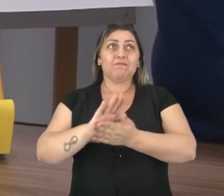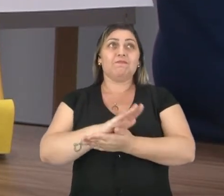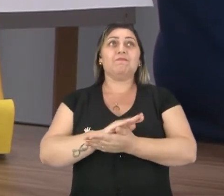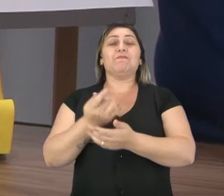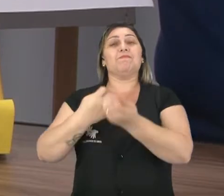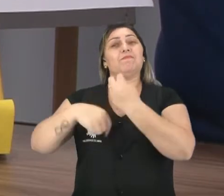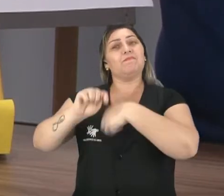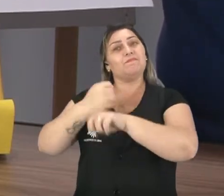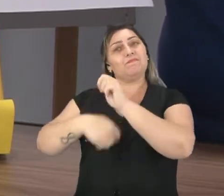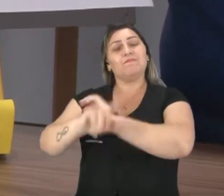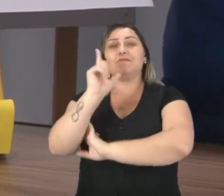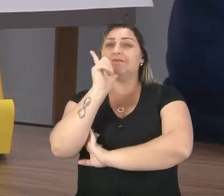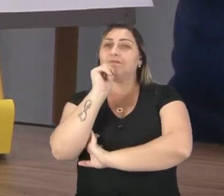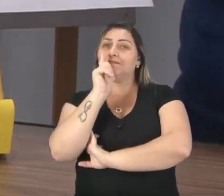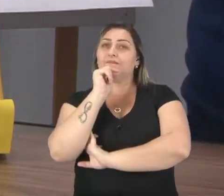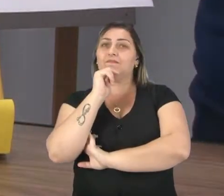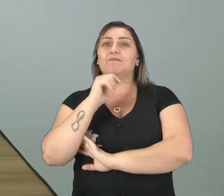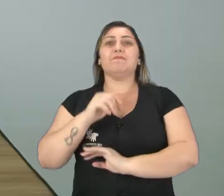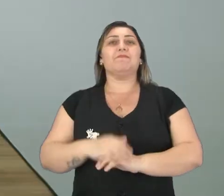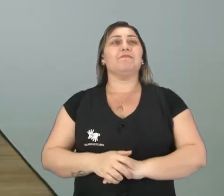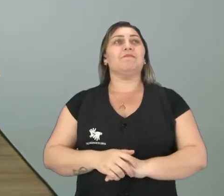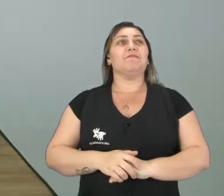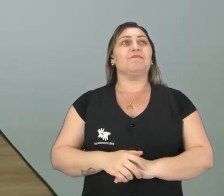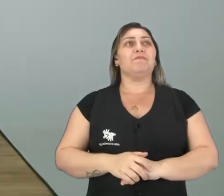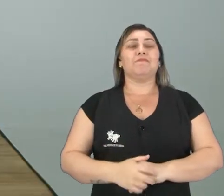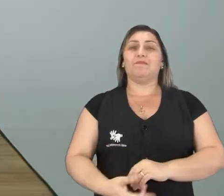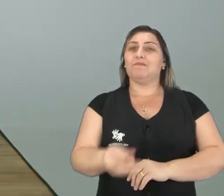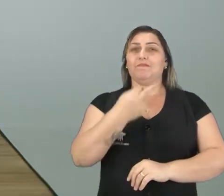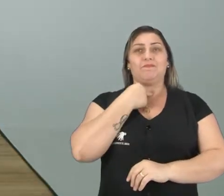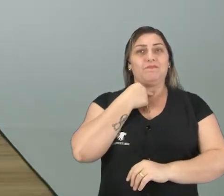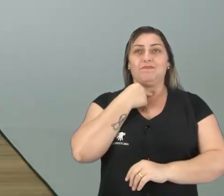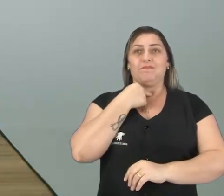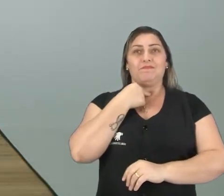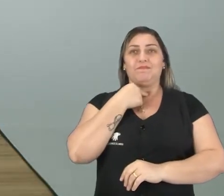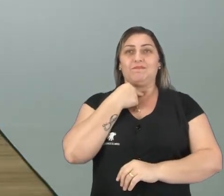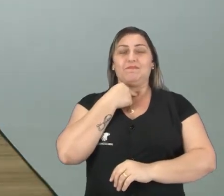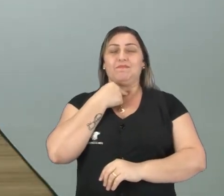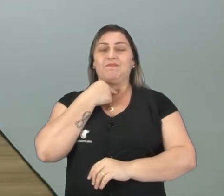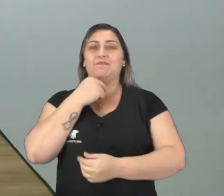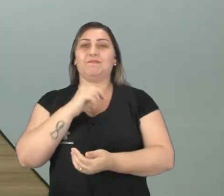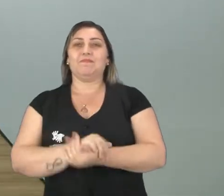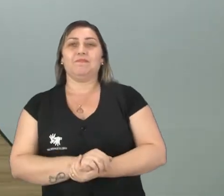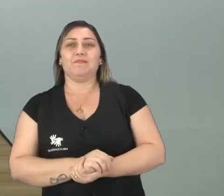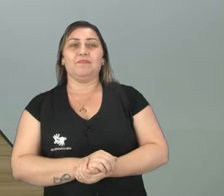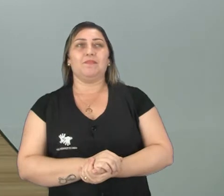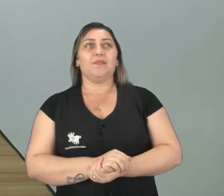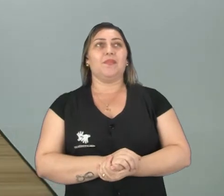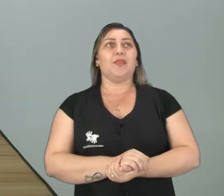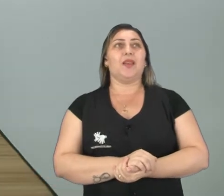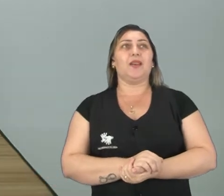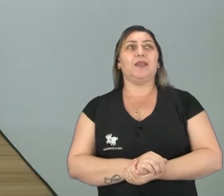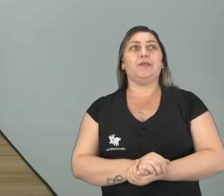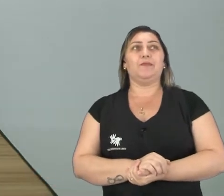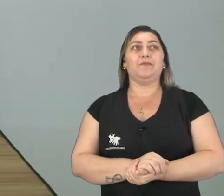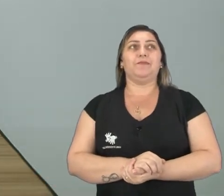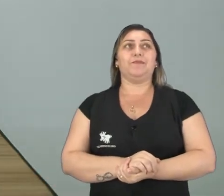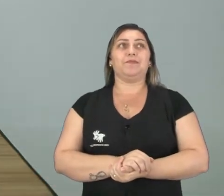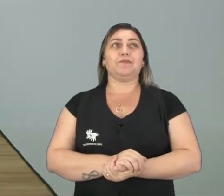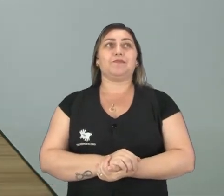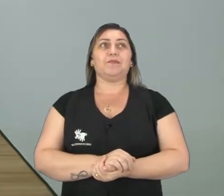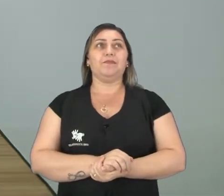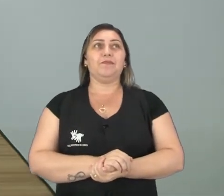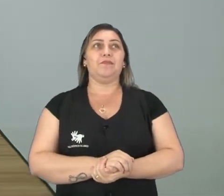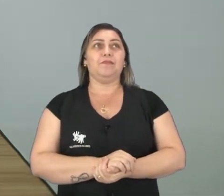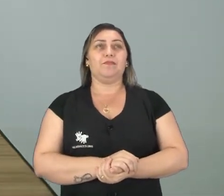na economia da água. Deixar o chuveiro aberto? Não, essa não é uma ação,